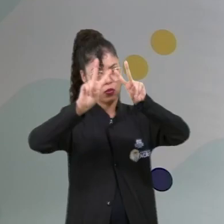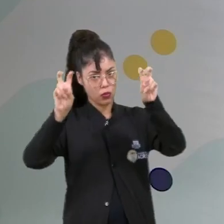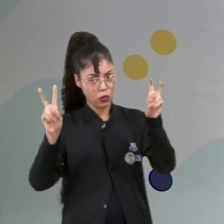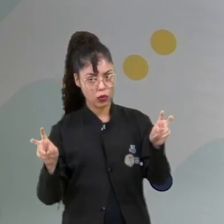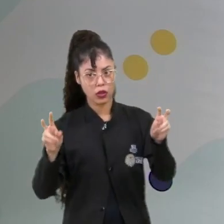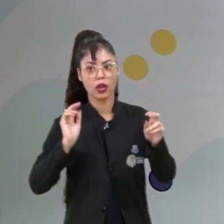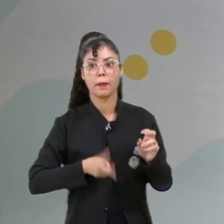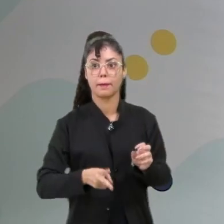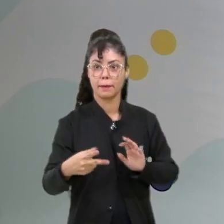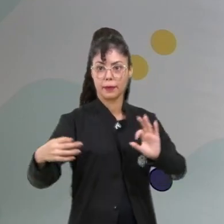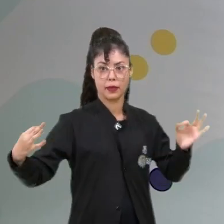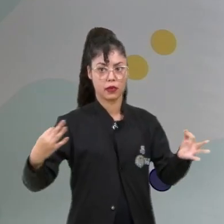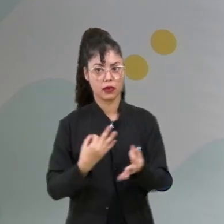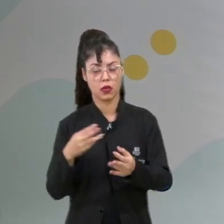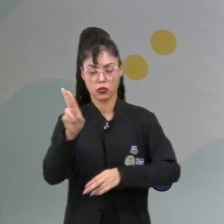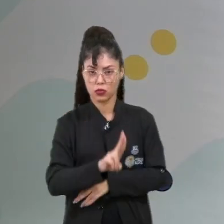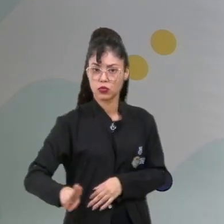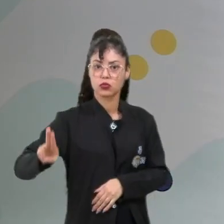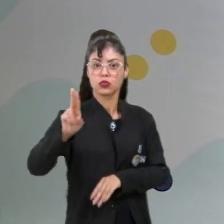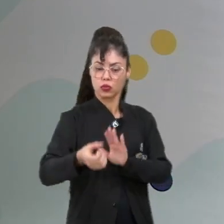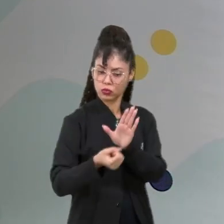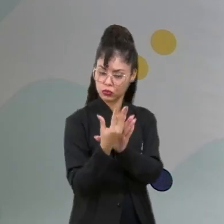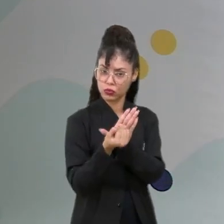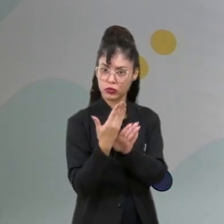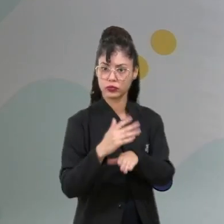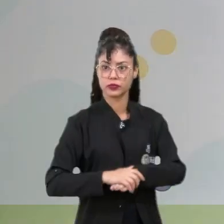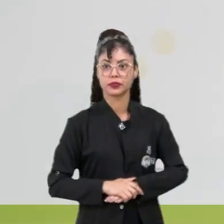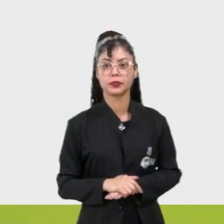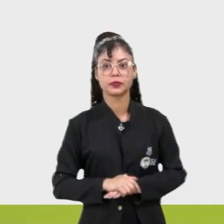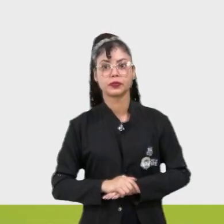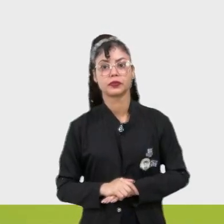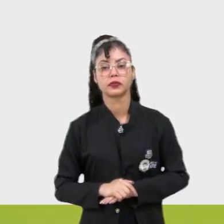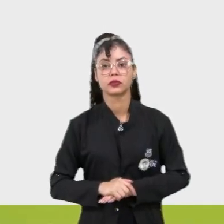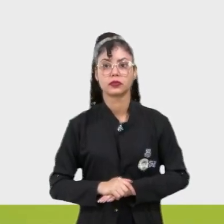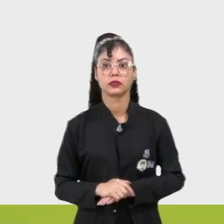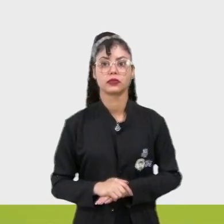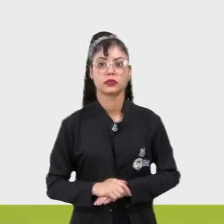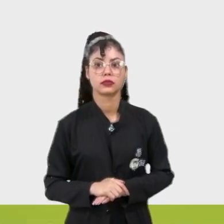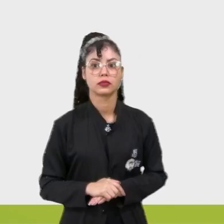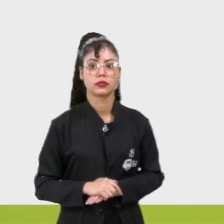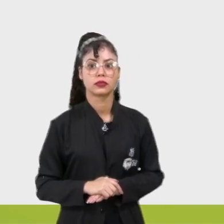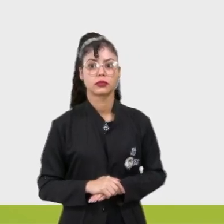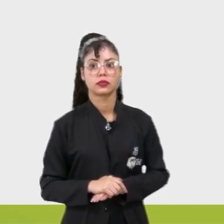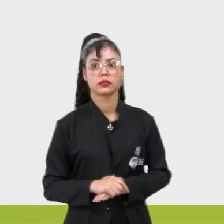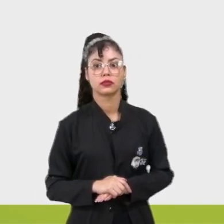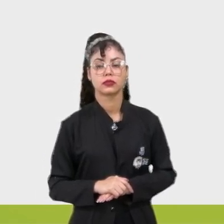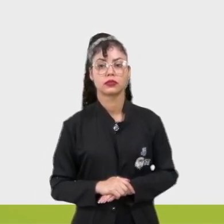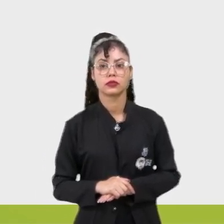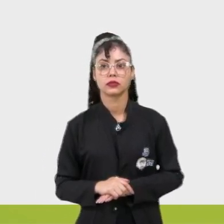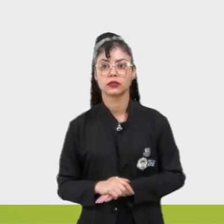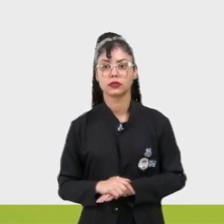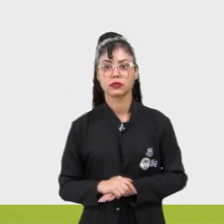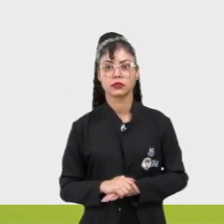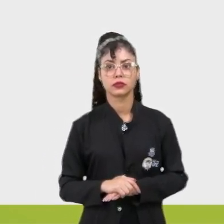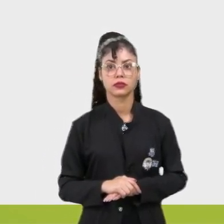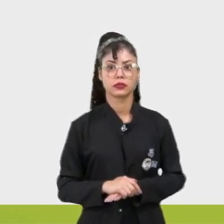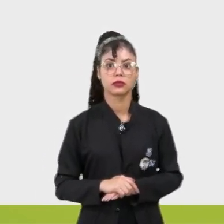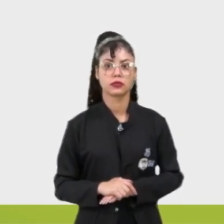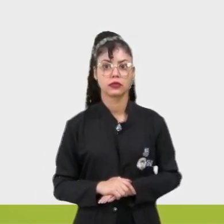e ele tem que ser usado de forma produtiva, tá? Então, vamos lá, continuar a aula.